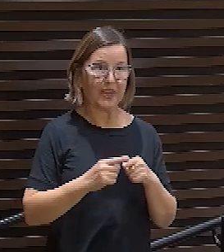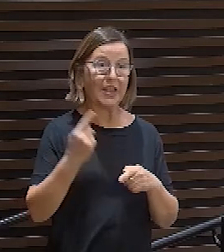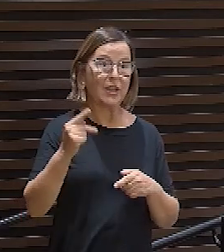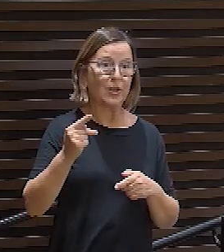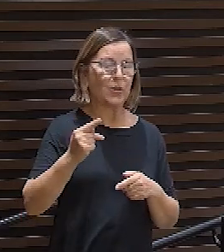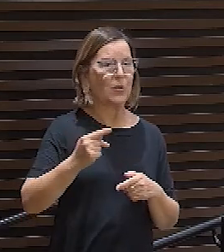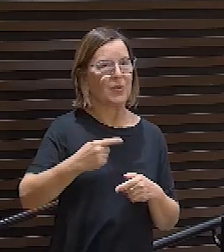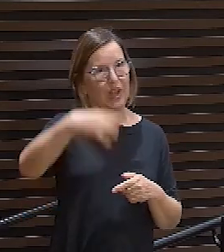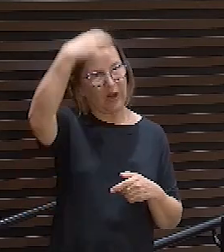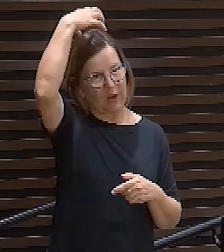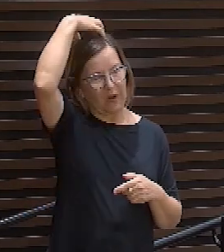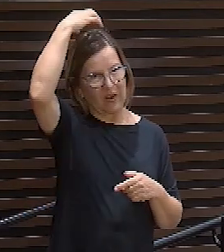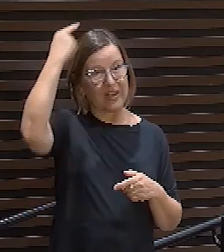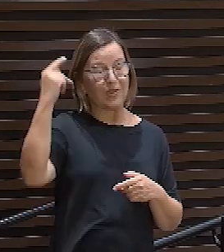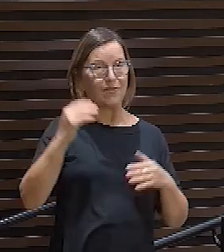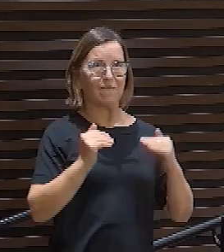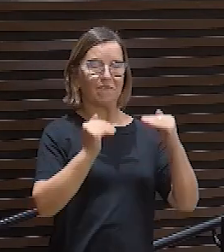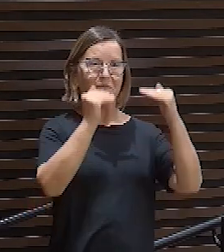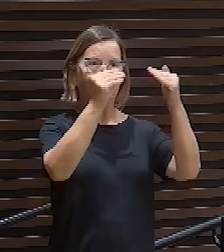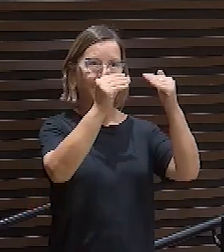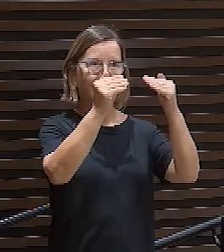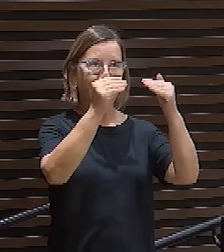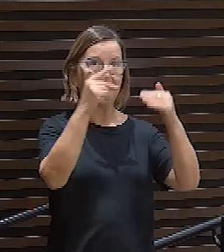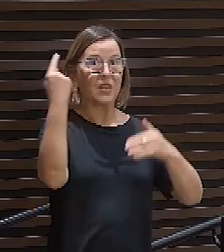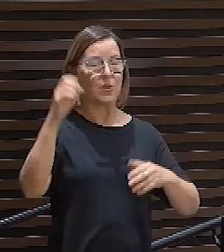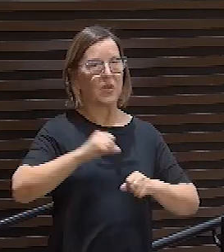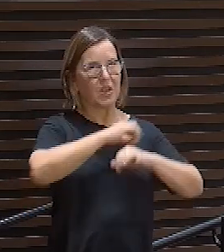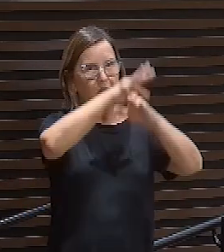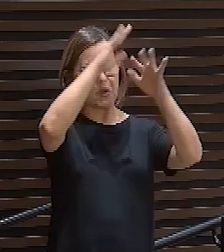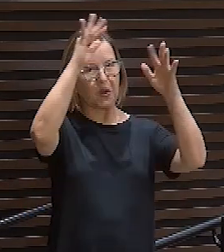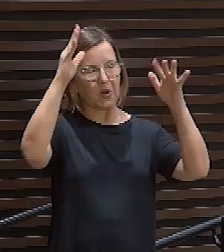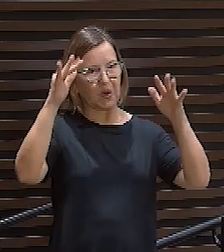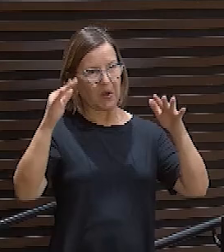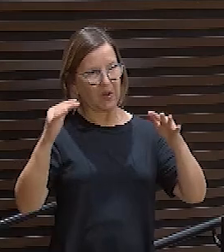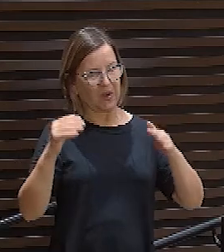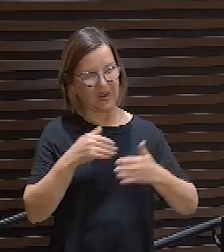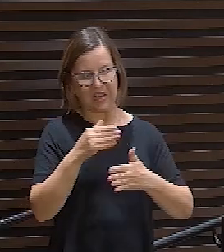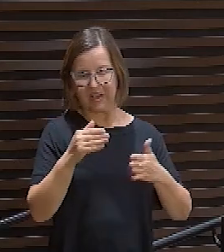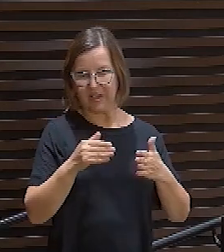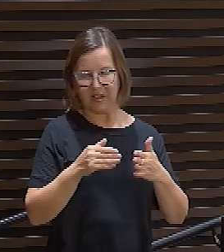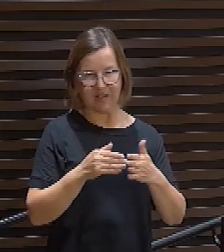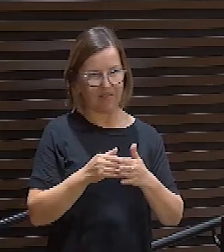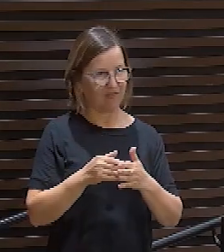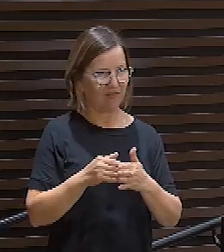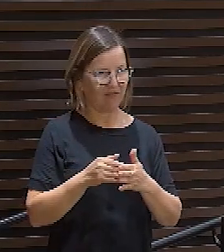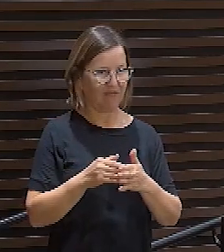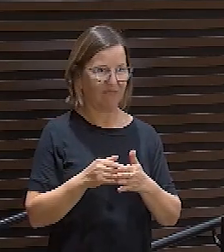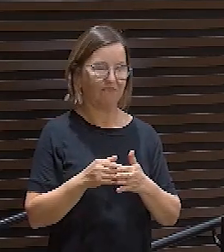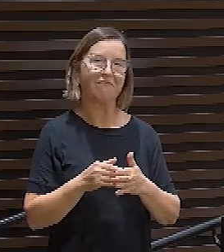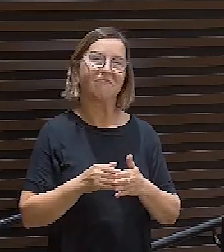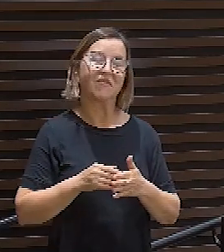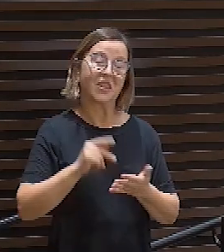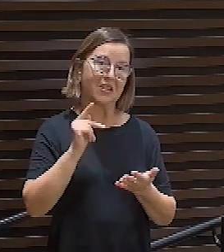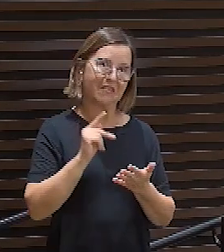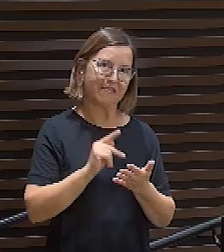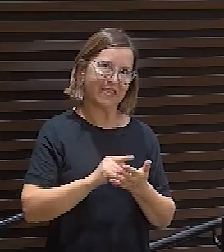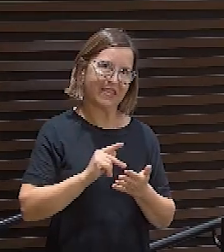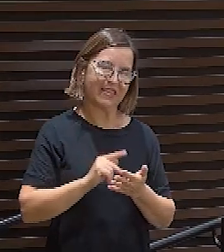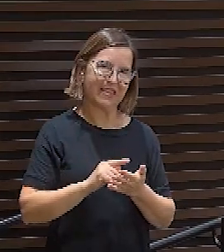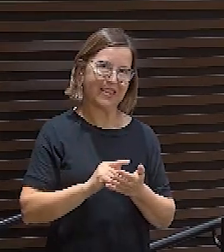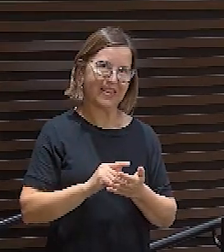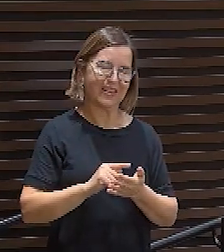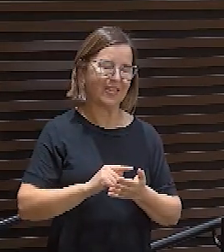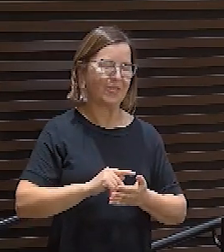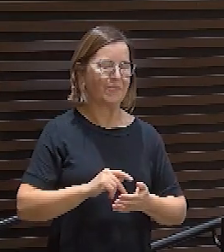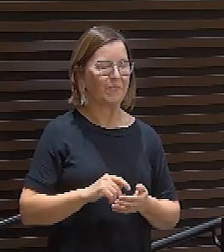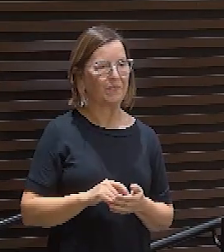sua supremacia sobre absolutamente todas as coisas. E a supremacia de